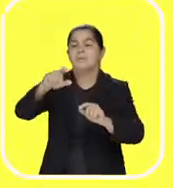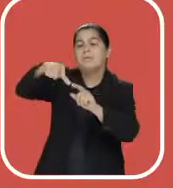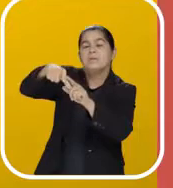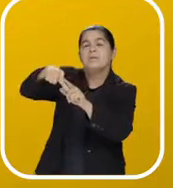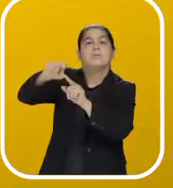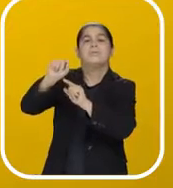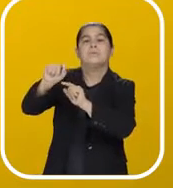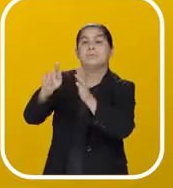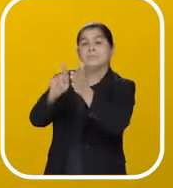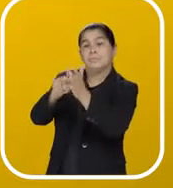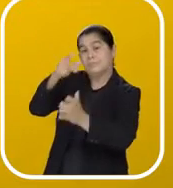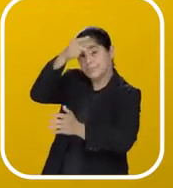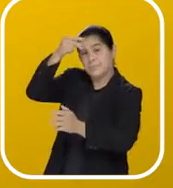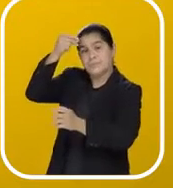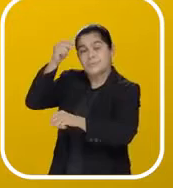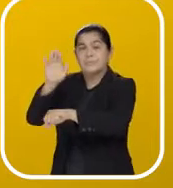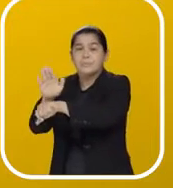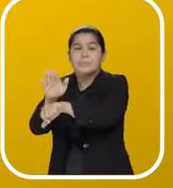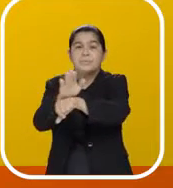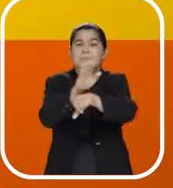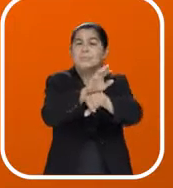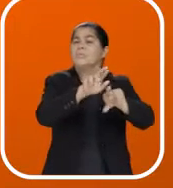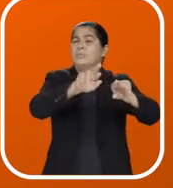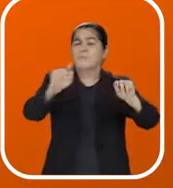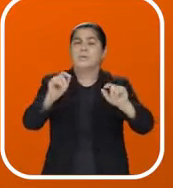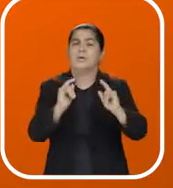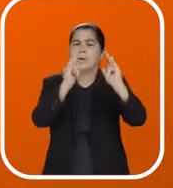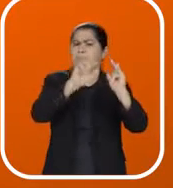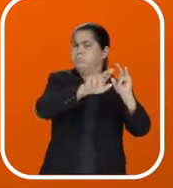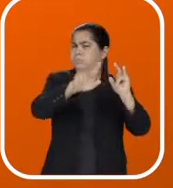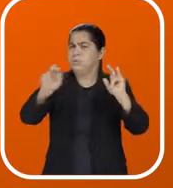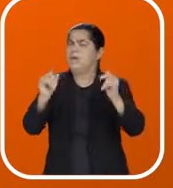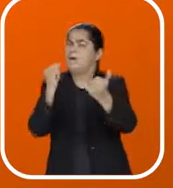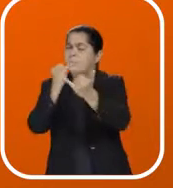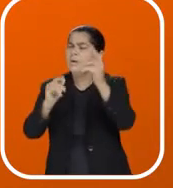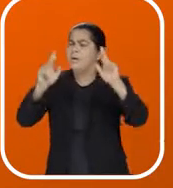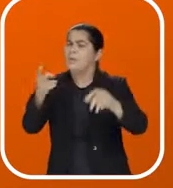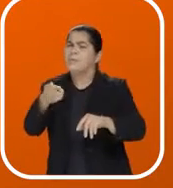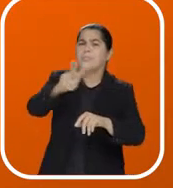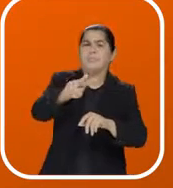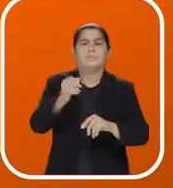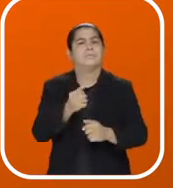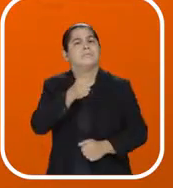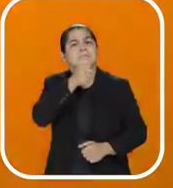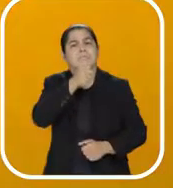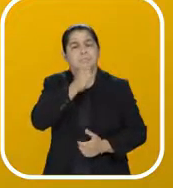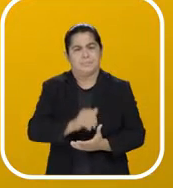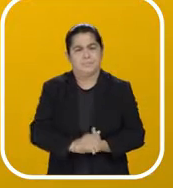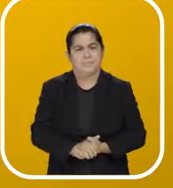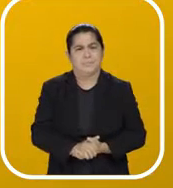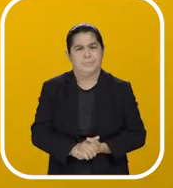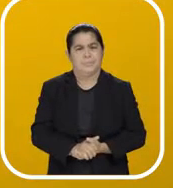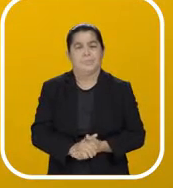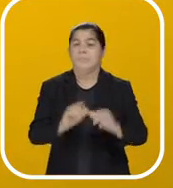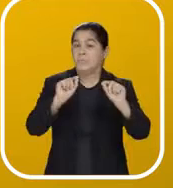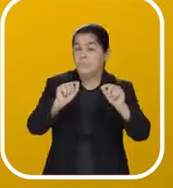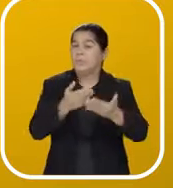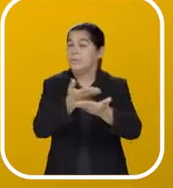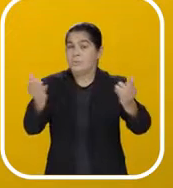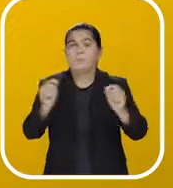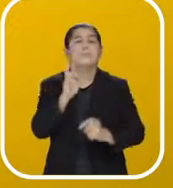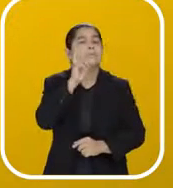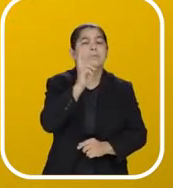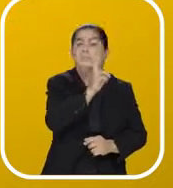vai criar o cartão alimentação municipal e construir outros condomínios como Cidade Madura. É proposta de